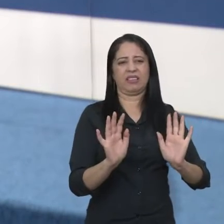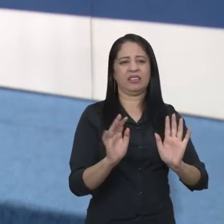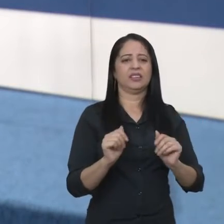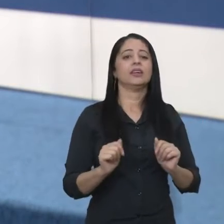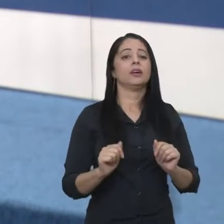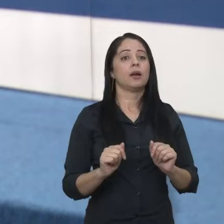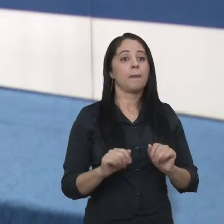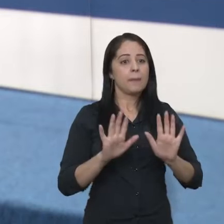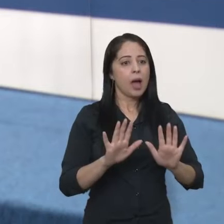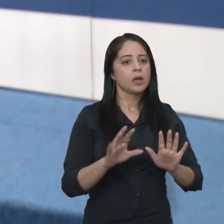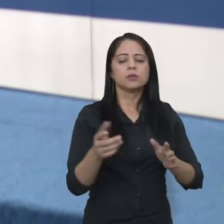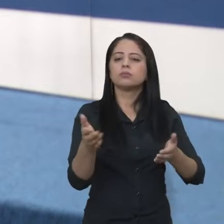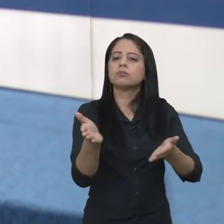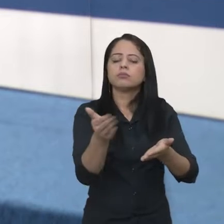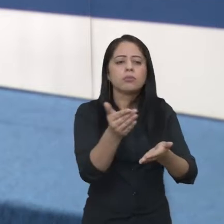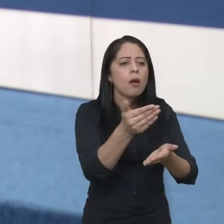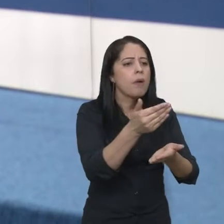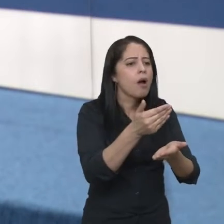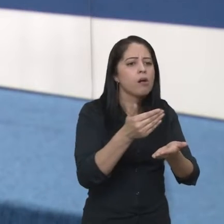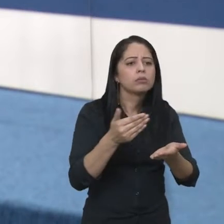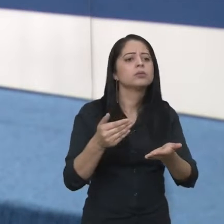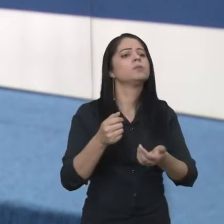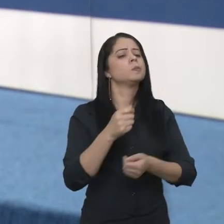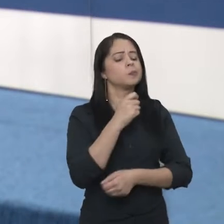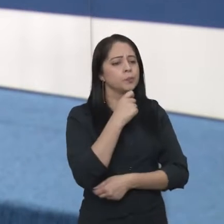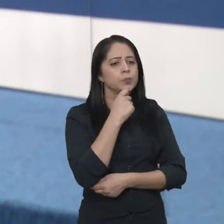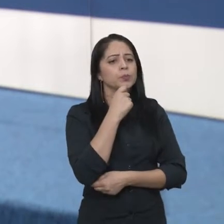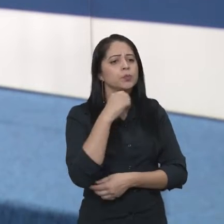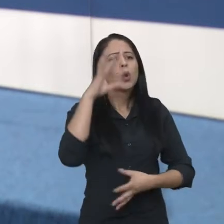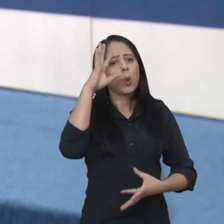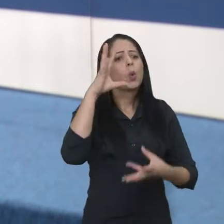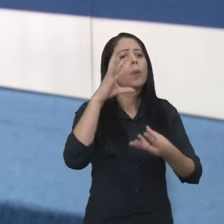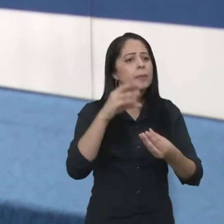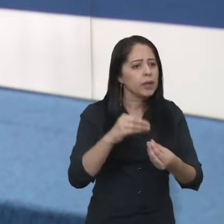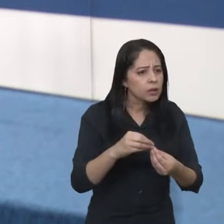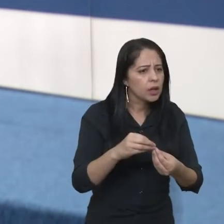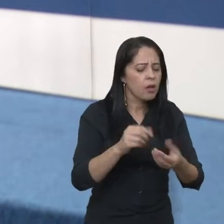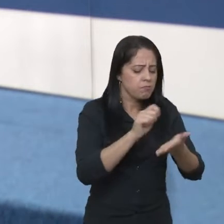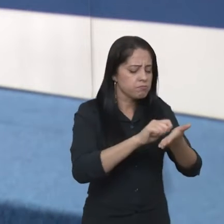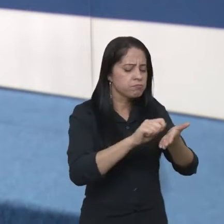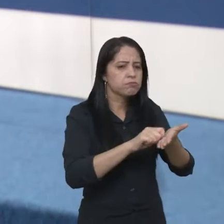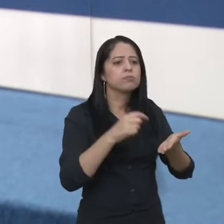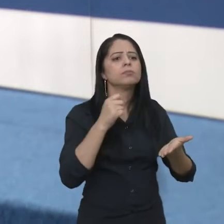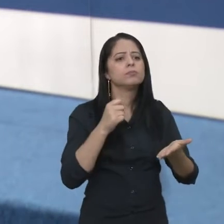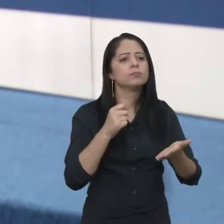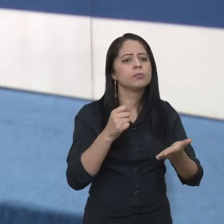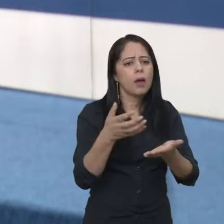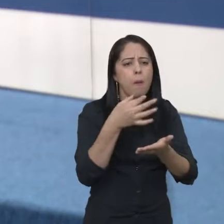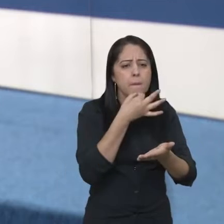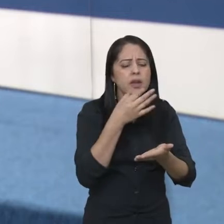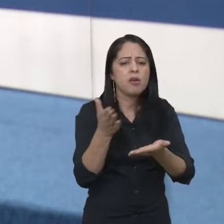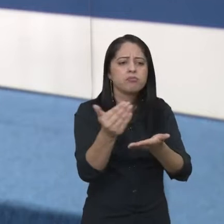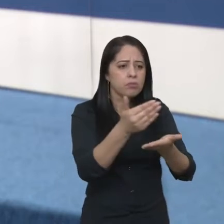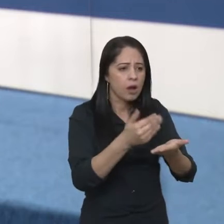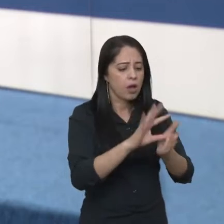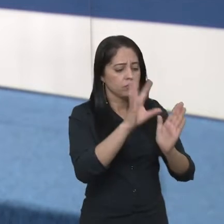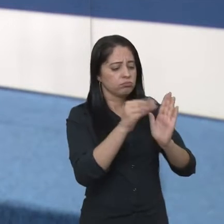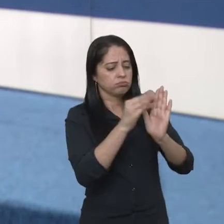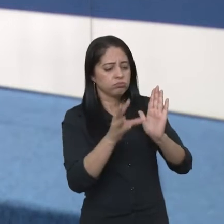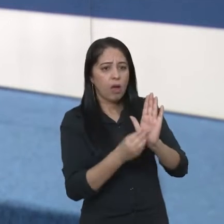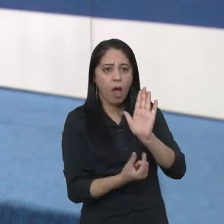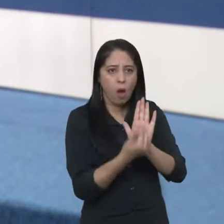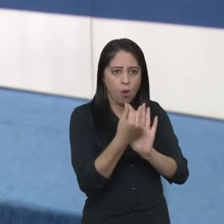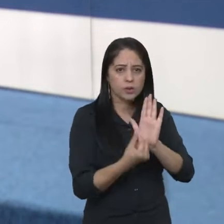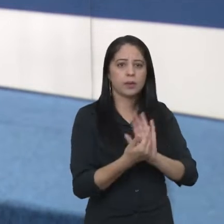vamos contra-argumentar e nem explicar. É ouvir realmente o que a sociedade gostaria que fosse acrescentado ou que fosse